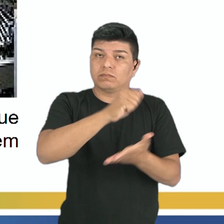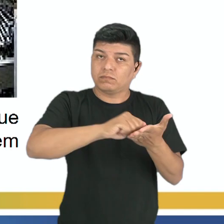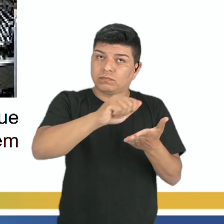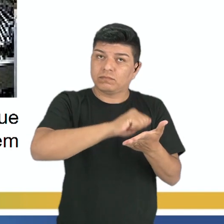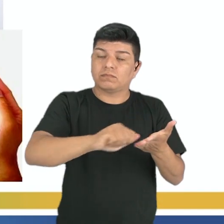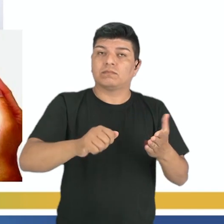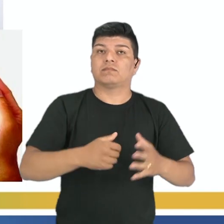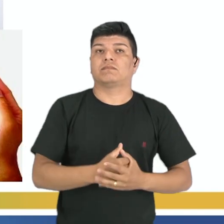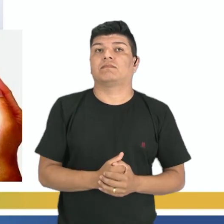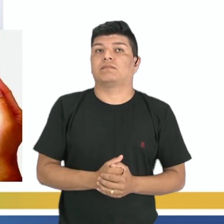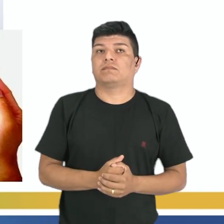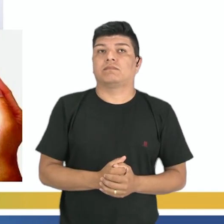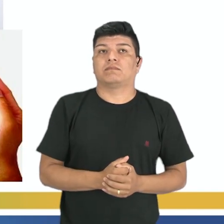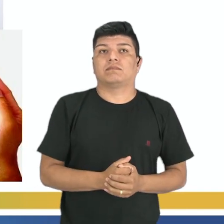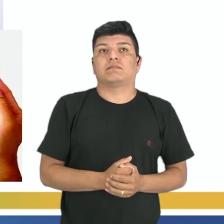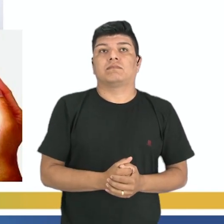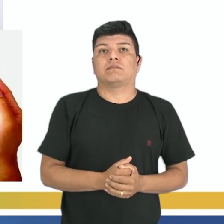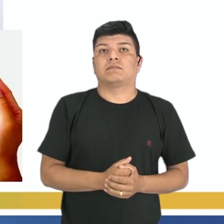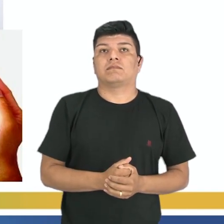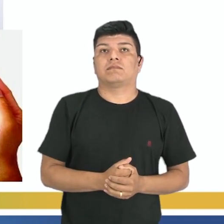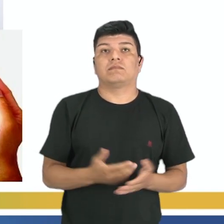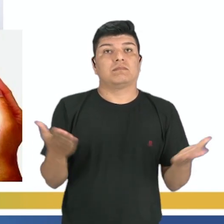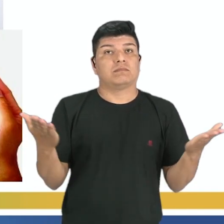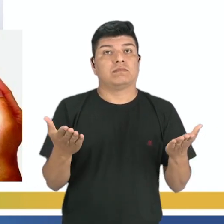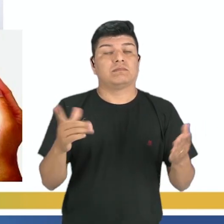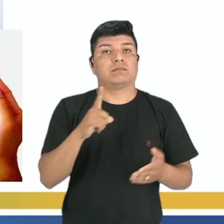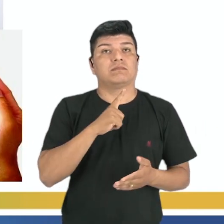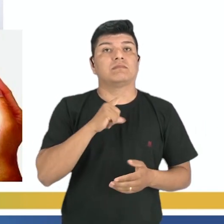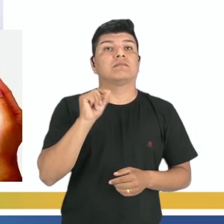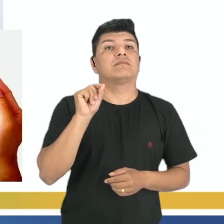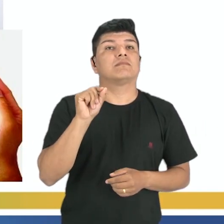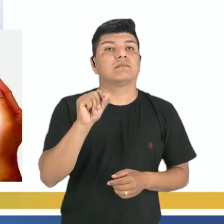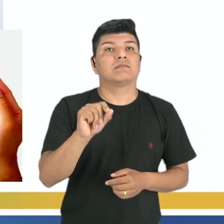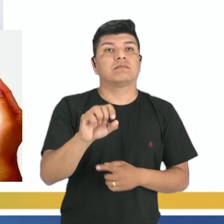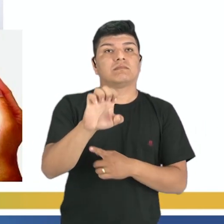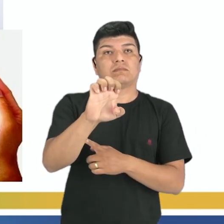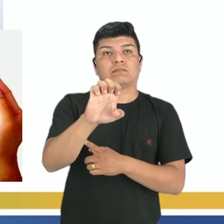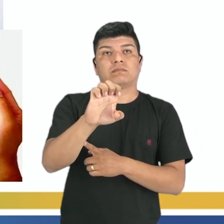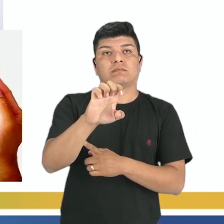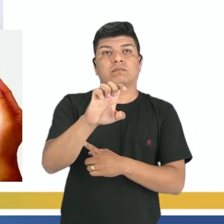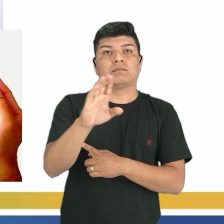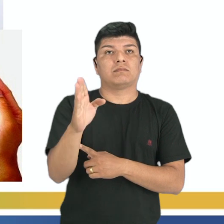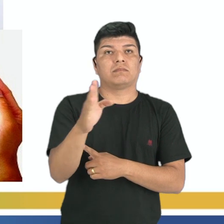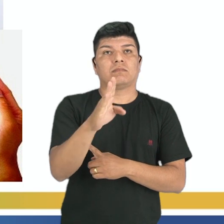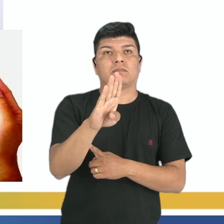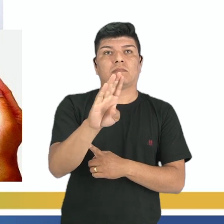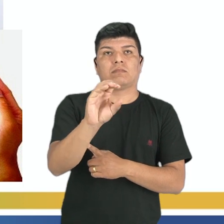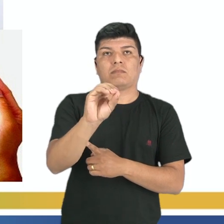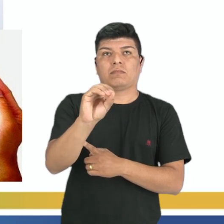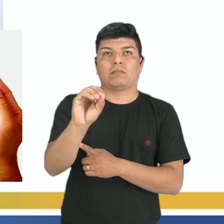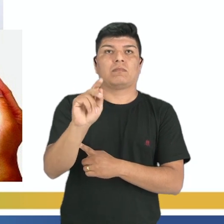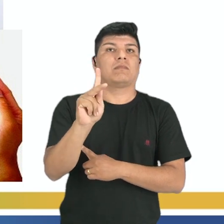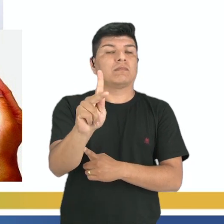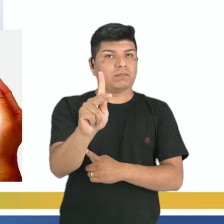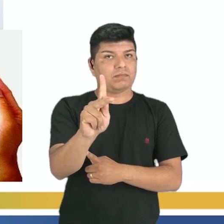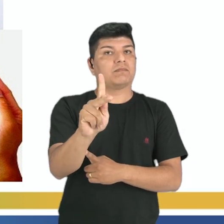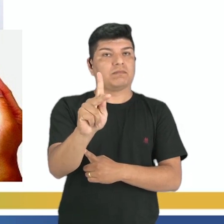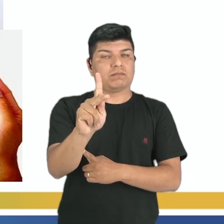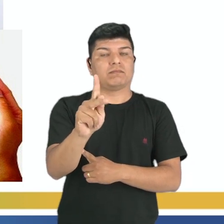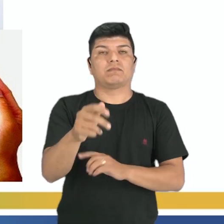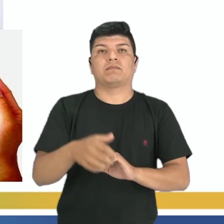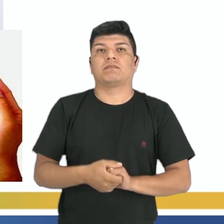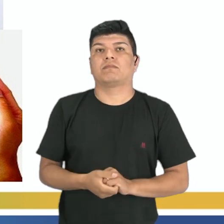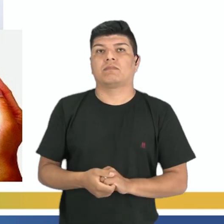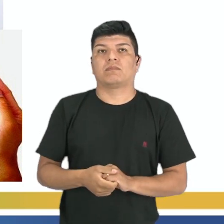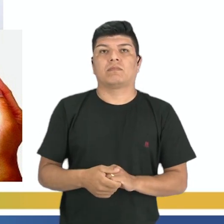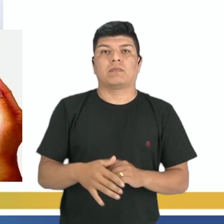né? E recentemente nós vamos aparecer o quê? Recentemente nós vamos ter o e-book, né, que é o livro digital, que é